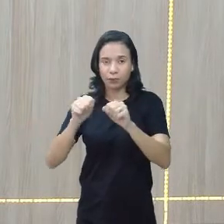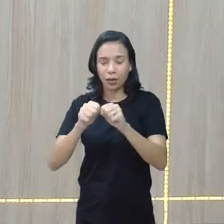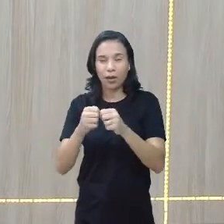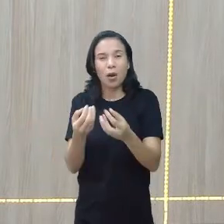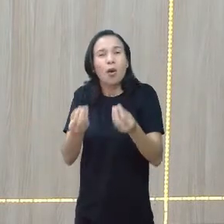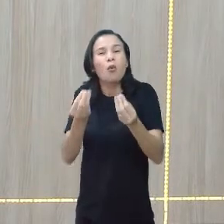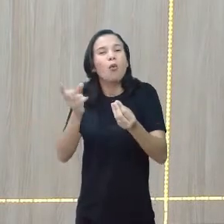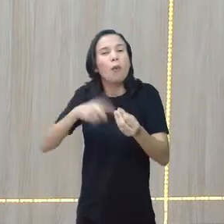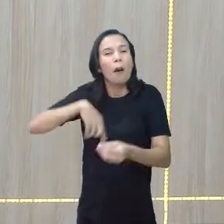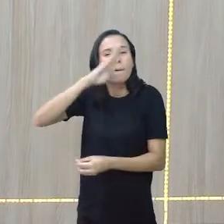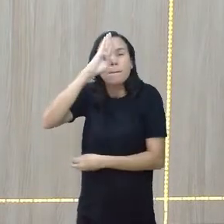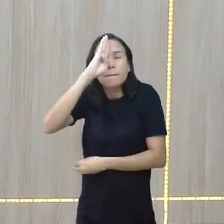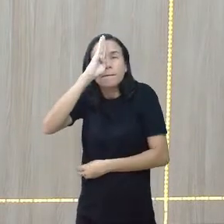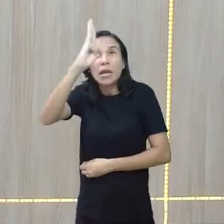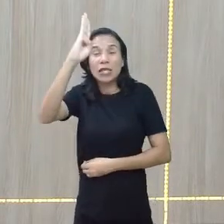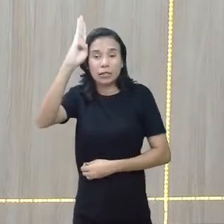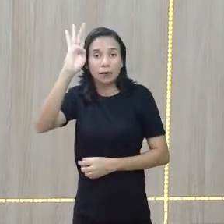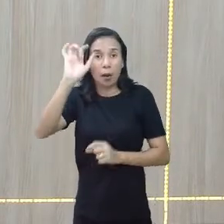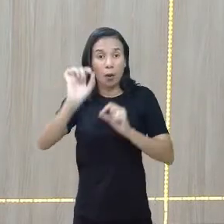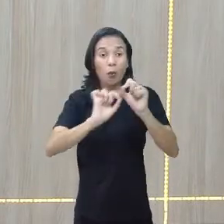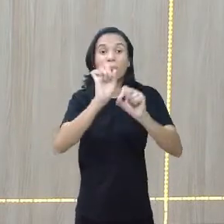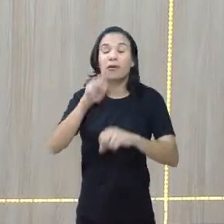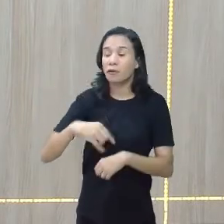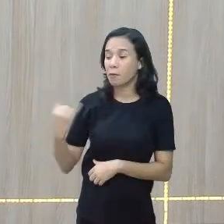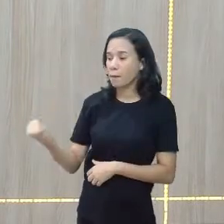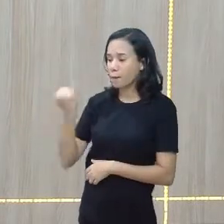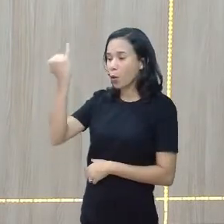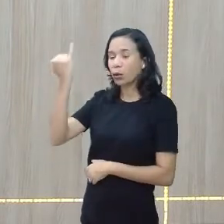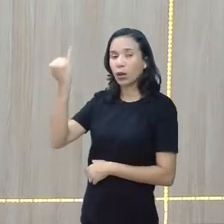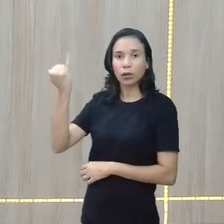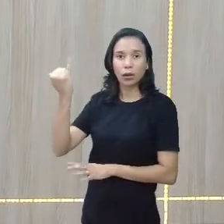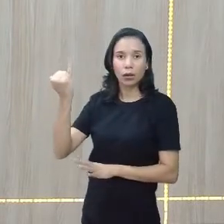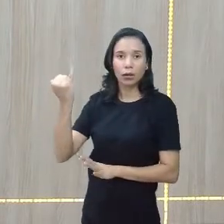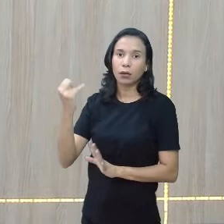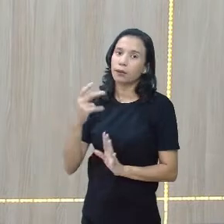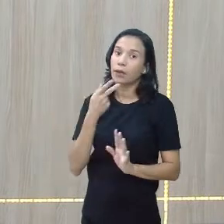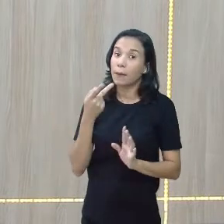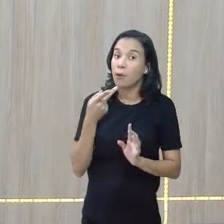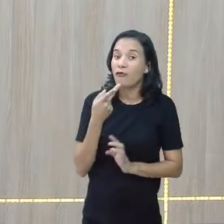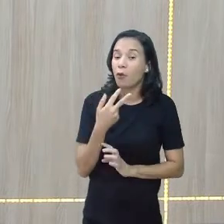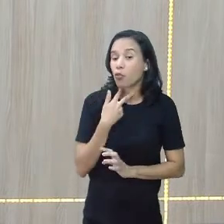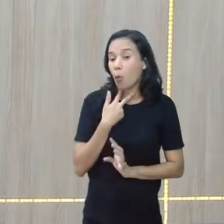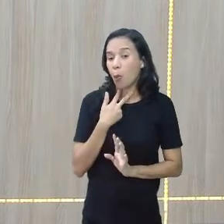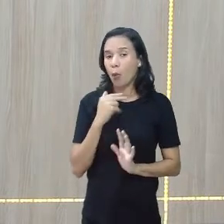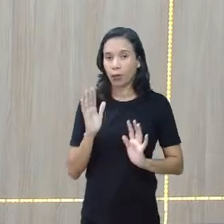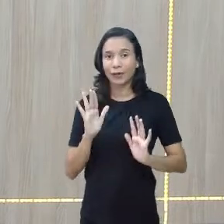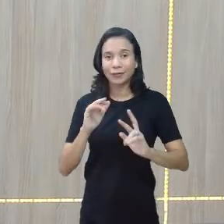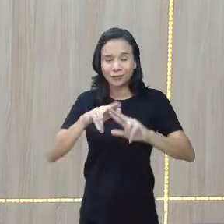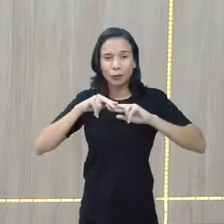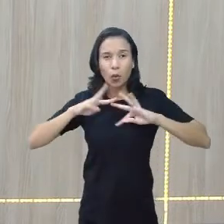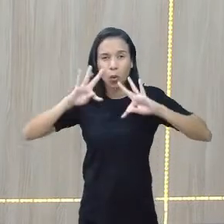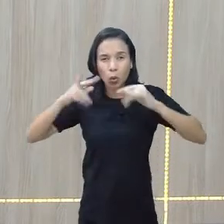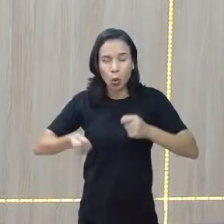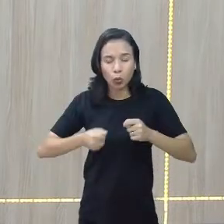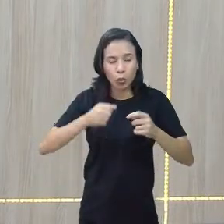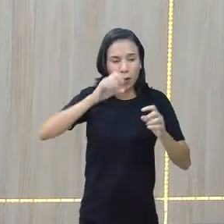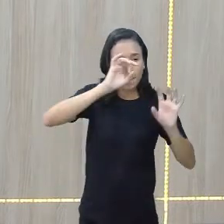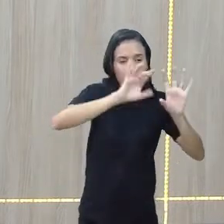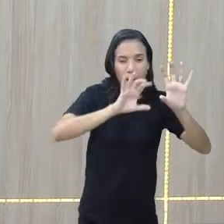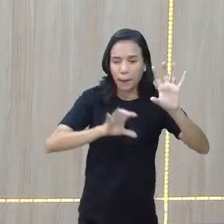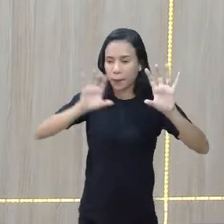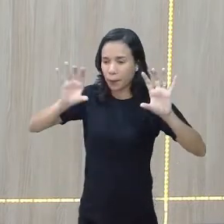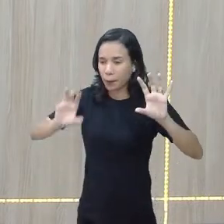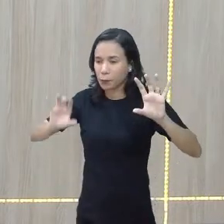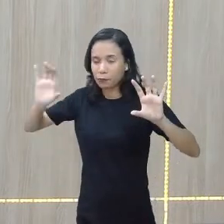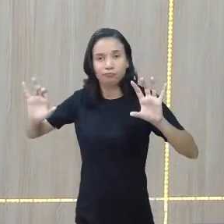é prioridade, o que é importante e o que não pode fazer. Então, todas essas frentes são